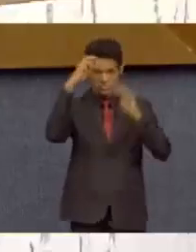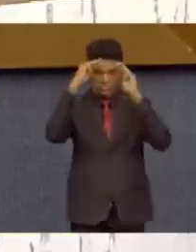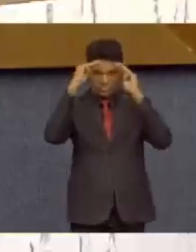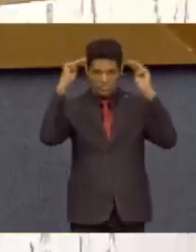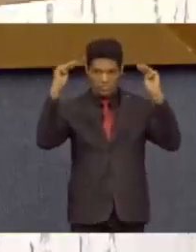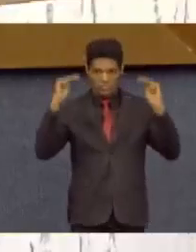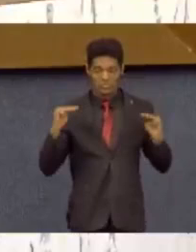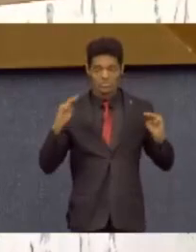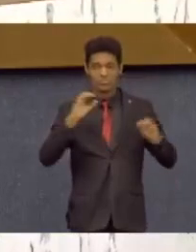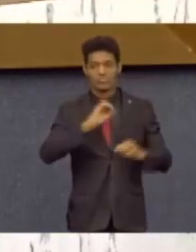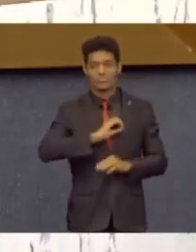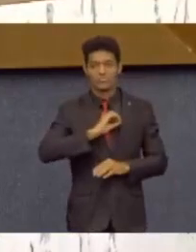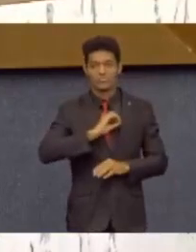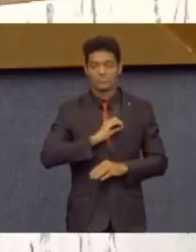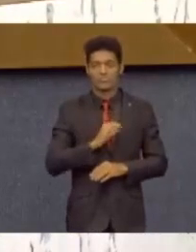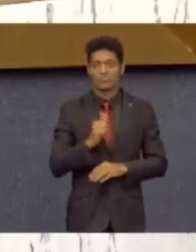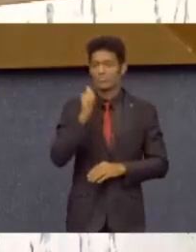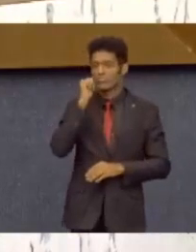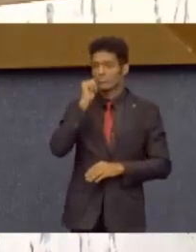Silva.